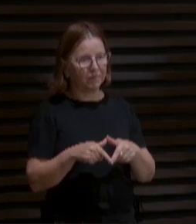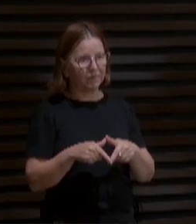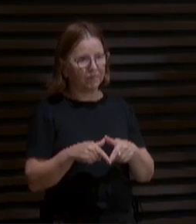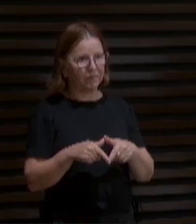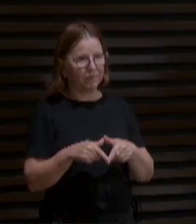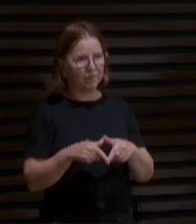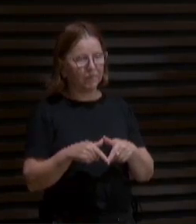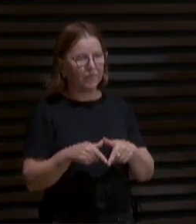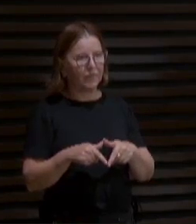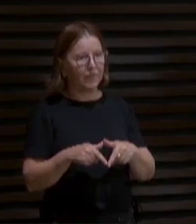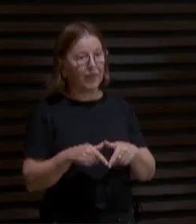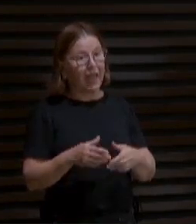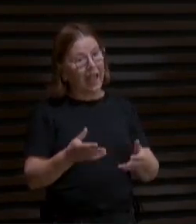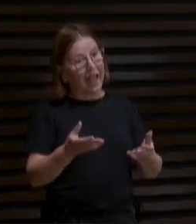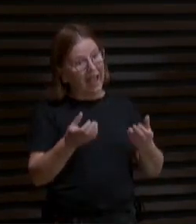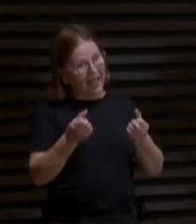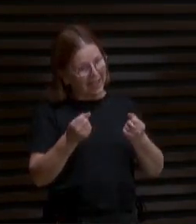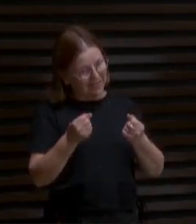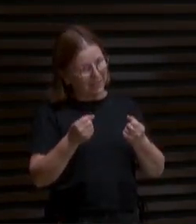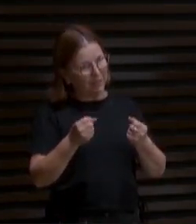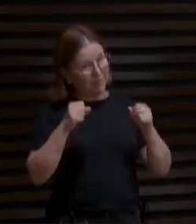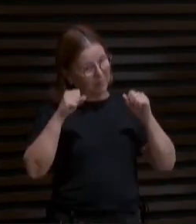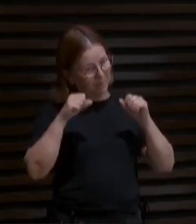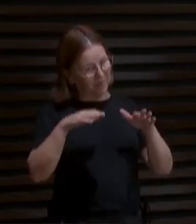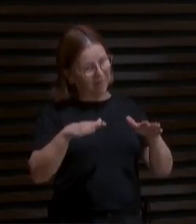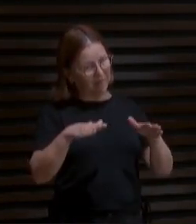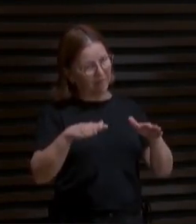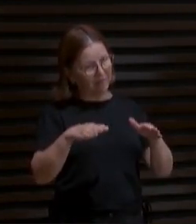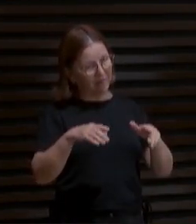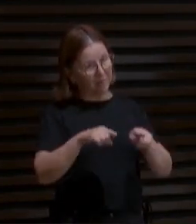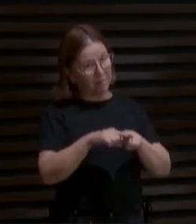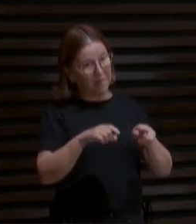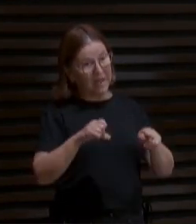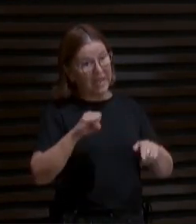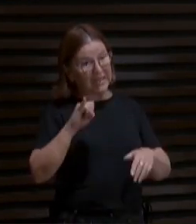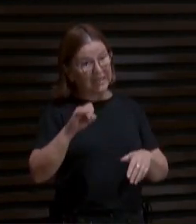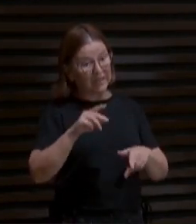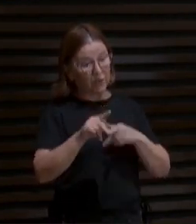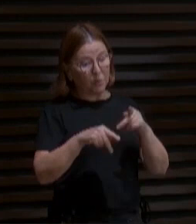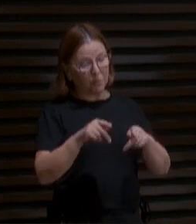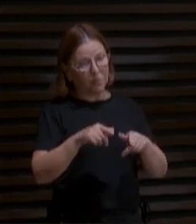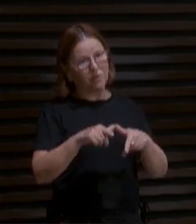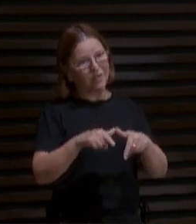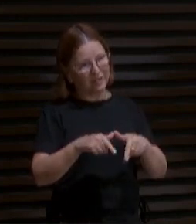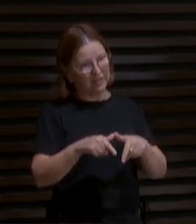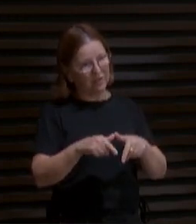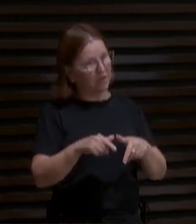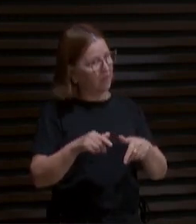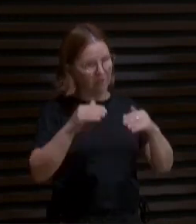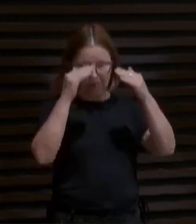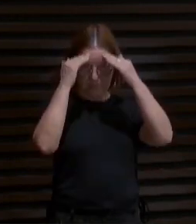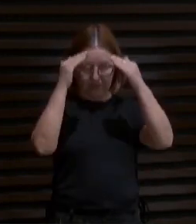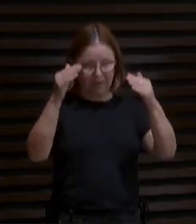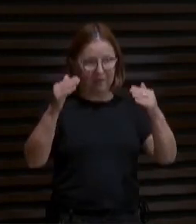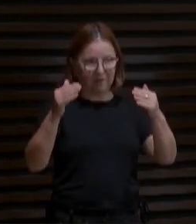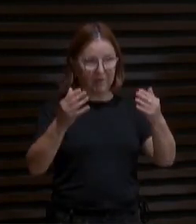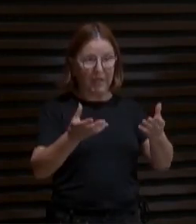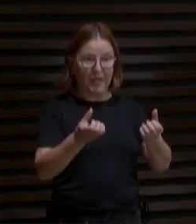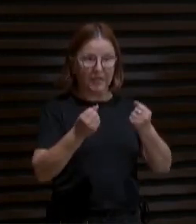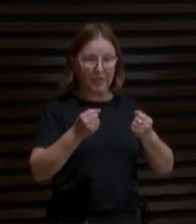Gerizim, eles receberiam a bênção, mas se eles desobedecessem, vinha a maldição do Monte